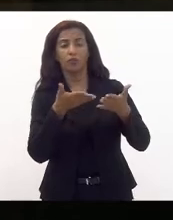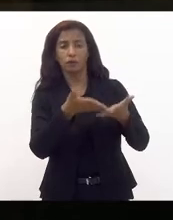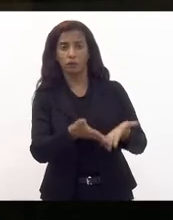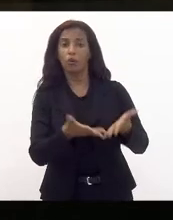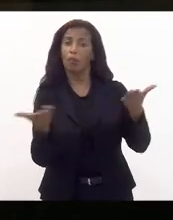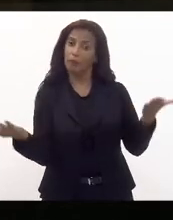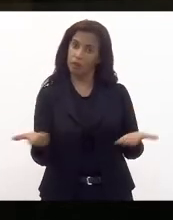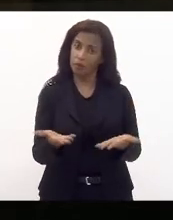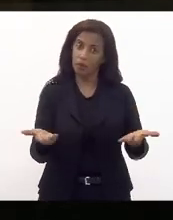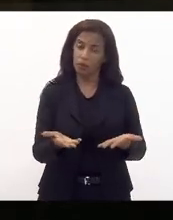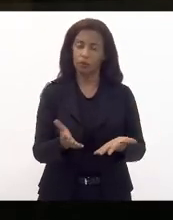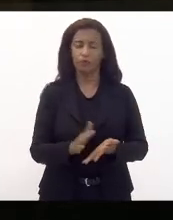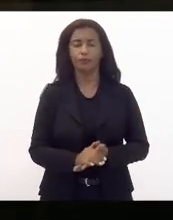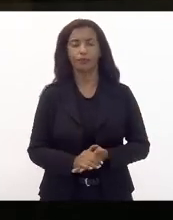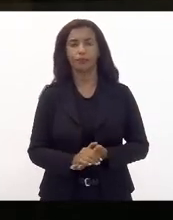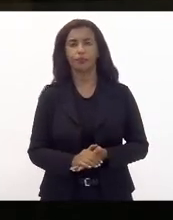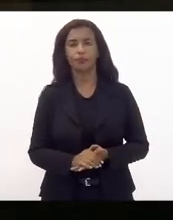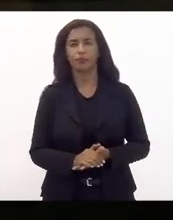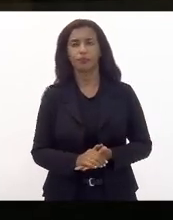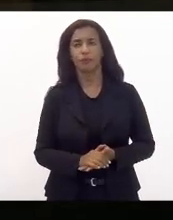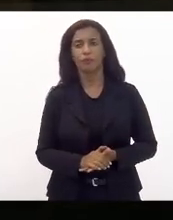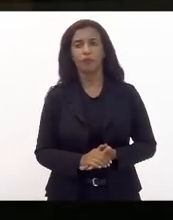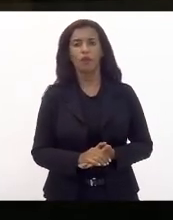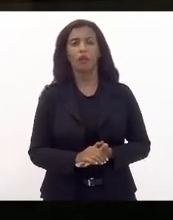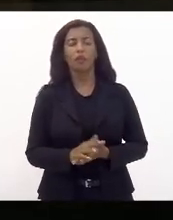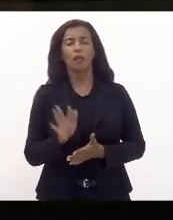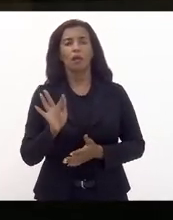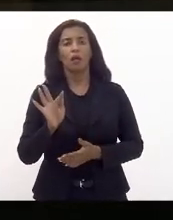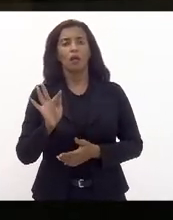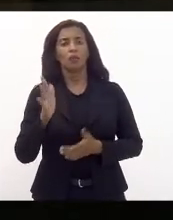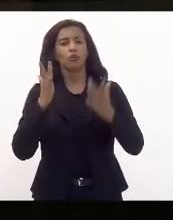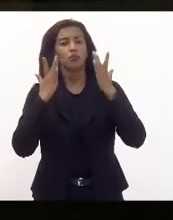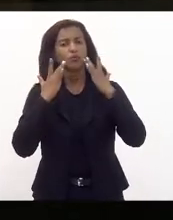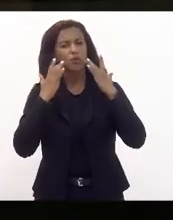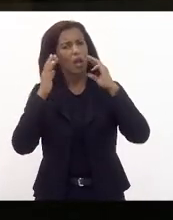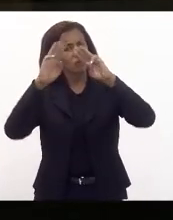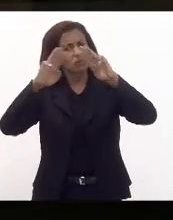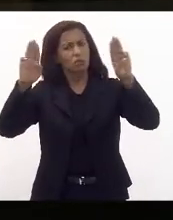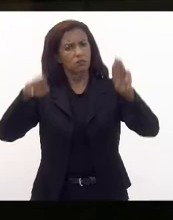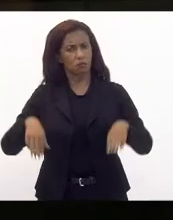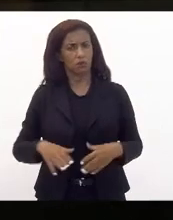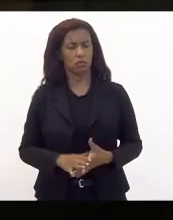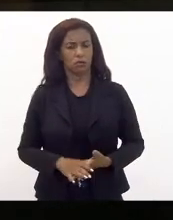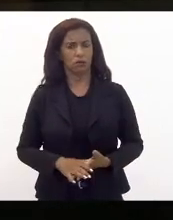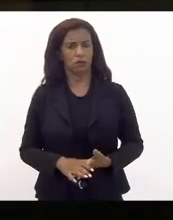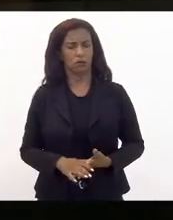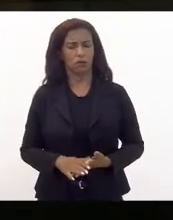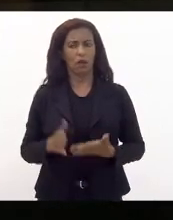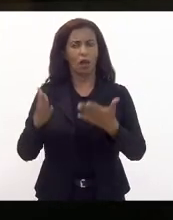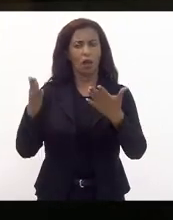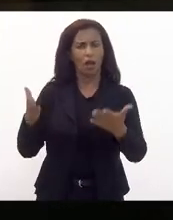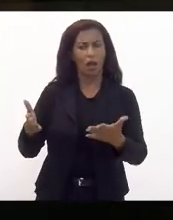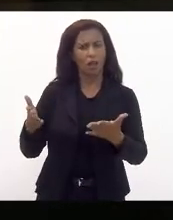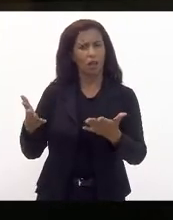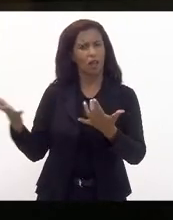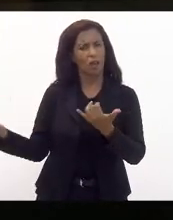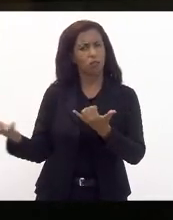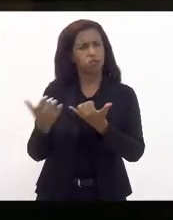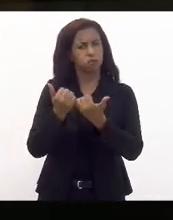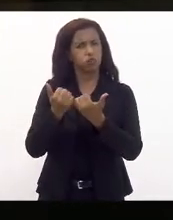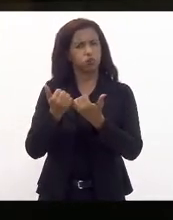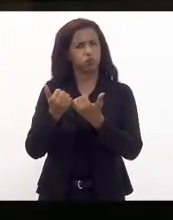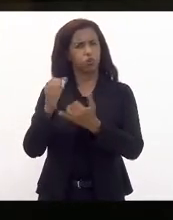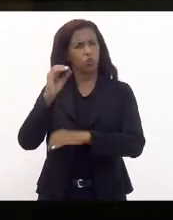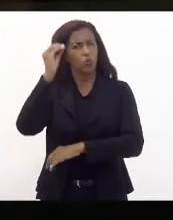mas agora nos eu estou tratando do da fundação do Theatro Municipal aquilo ali é um bem cultural